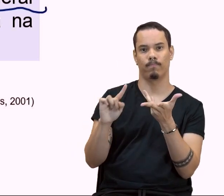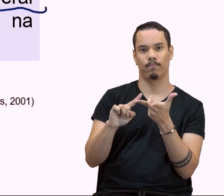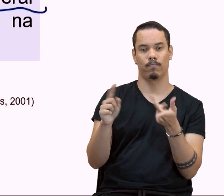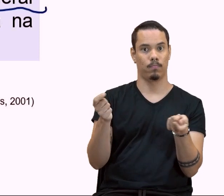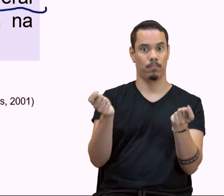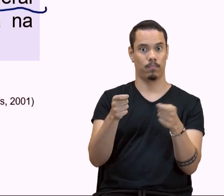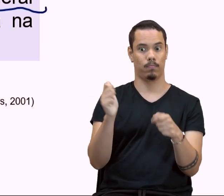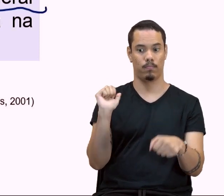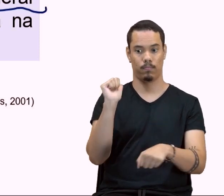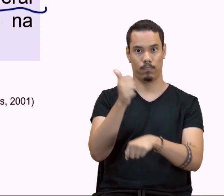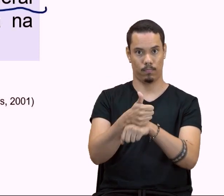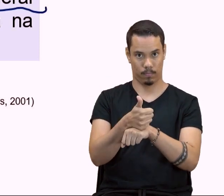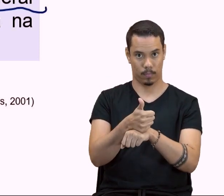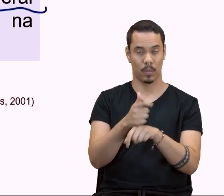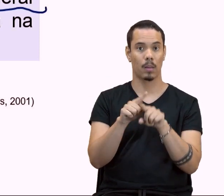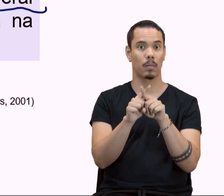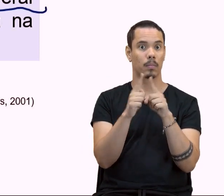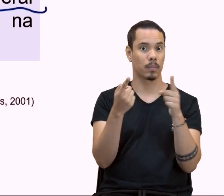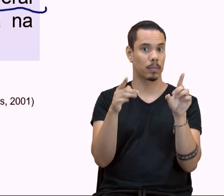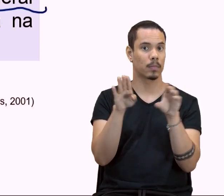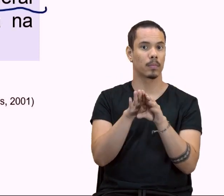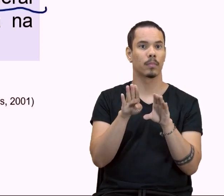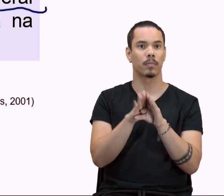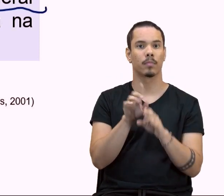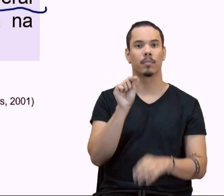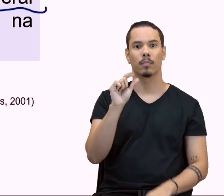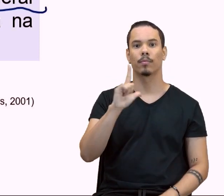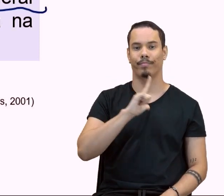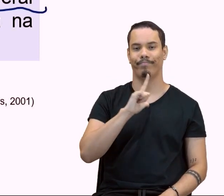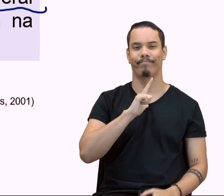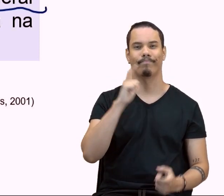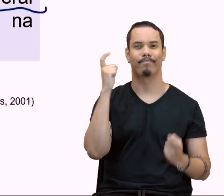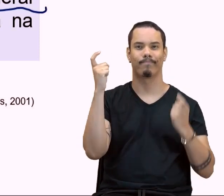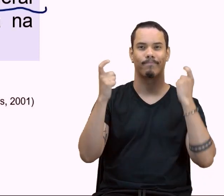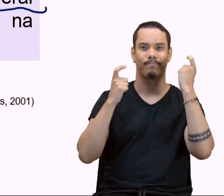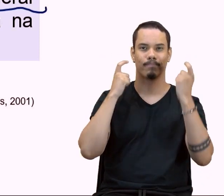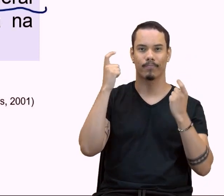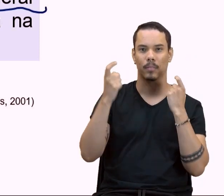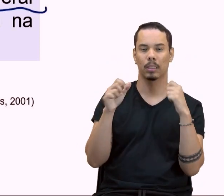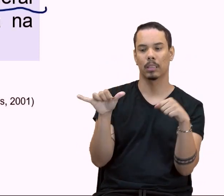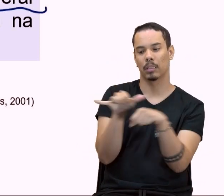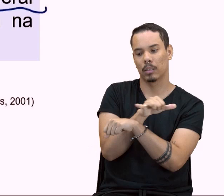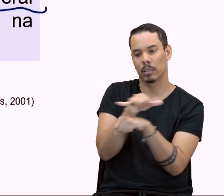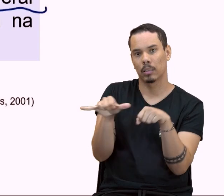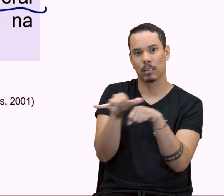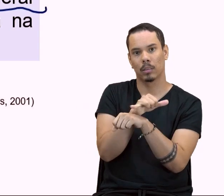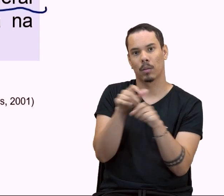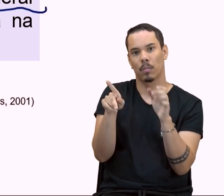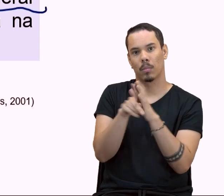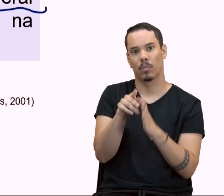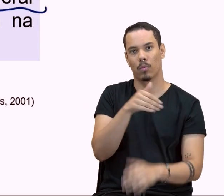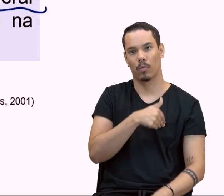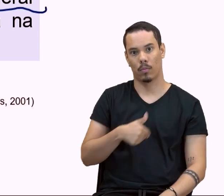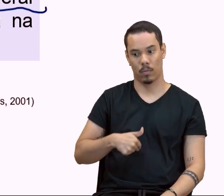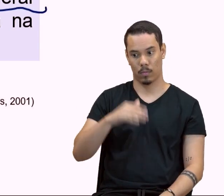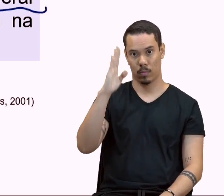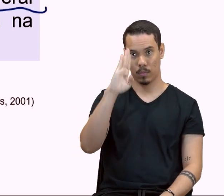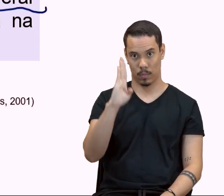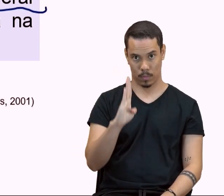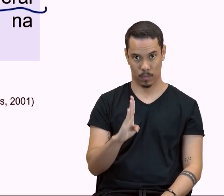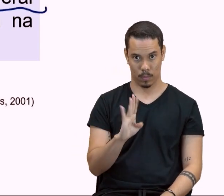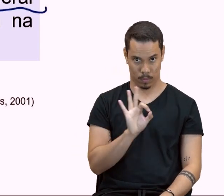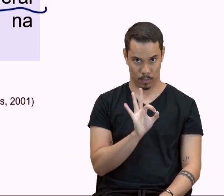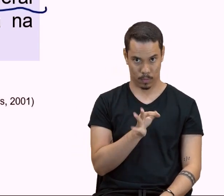Havia um motivo. E havia também uma preocupação estratégica do governo brasileiro. Muito bem, professor Jorge. Legal?